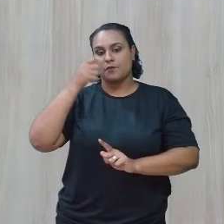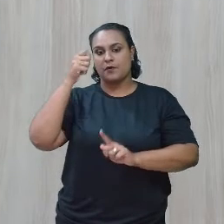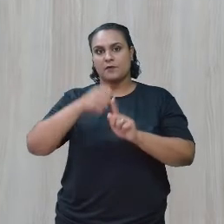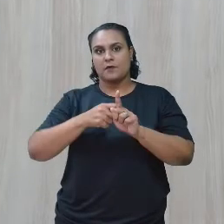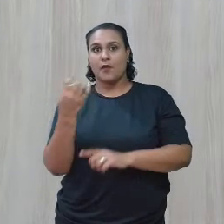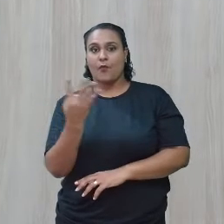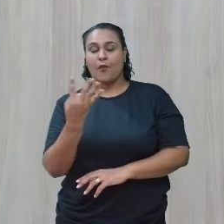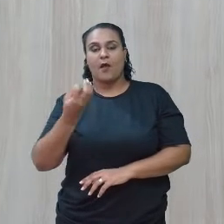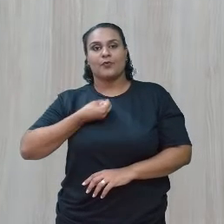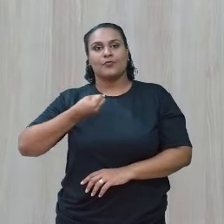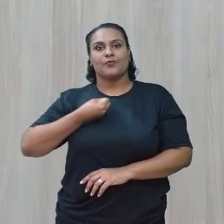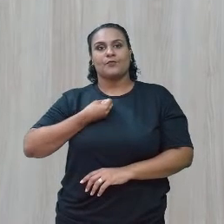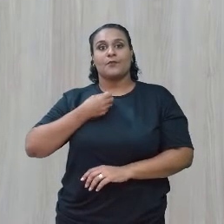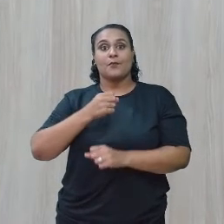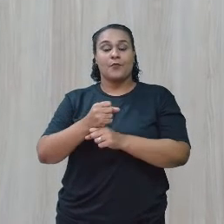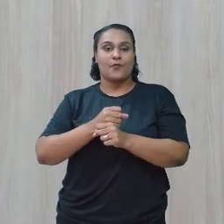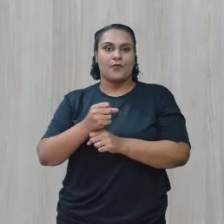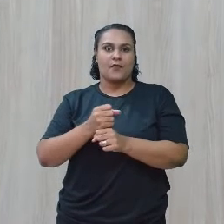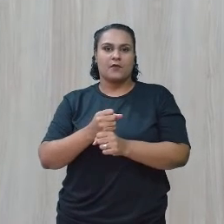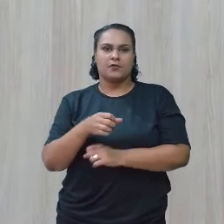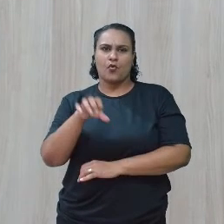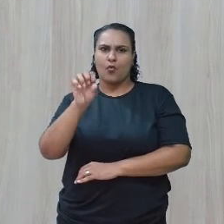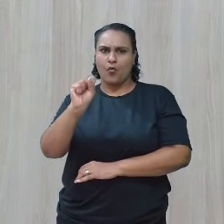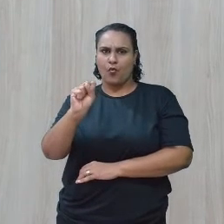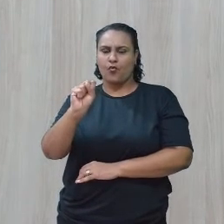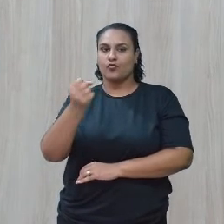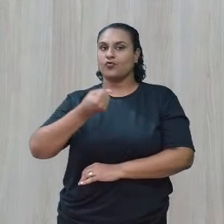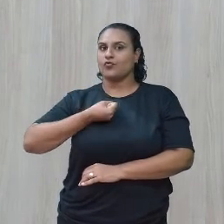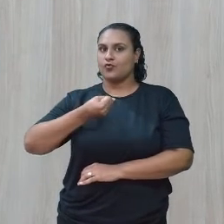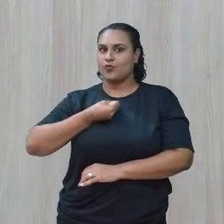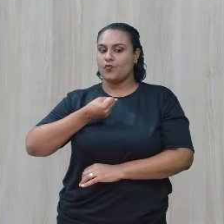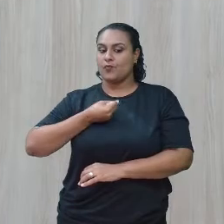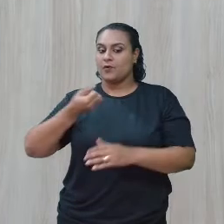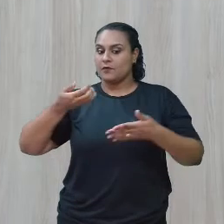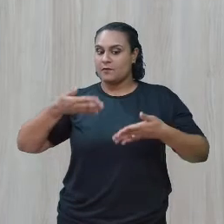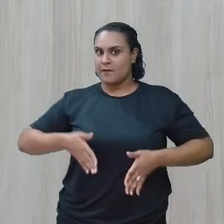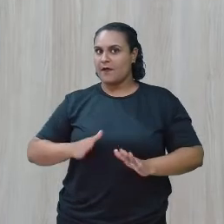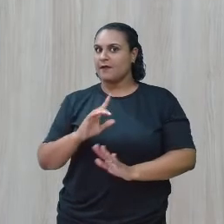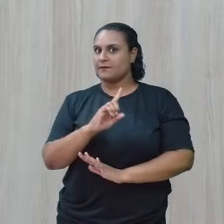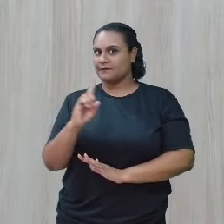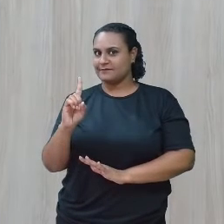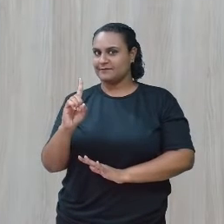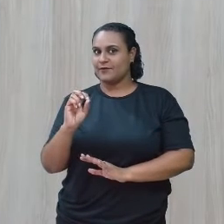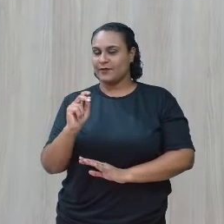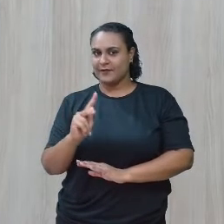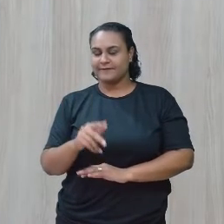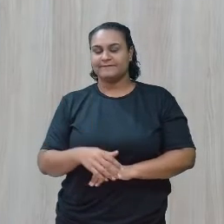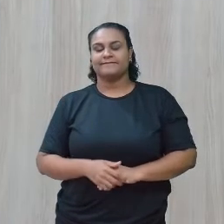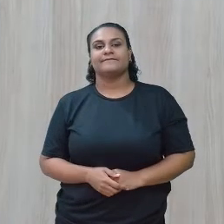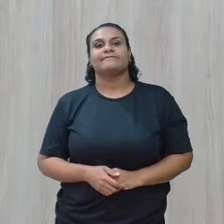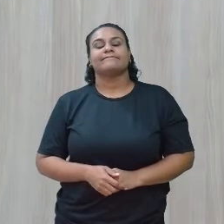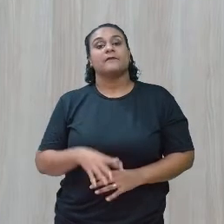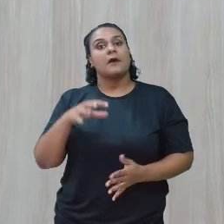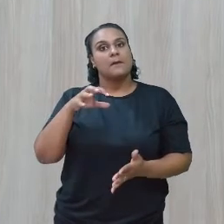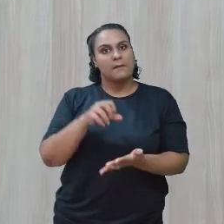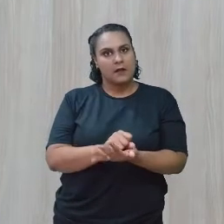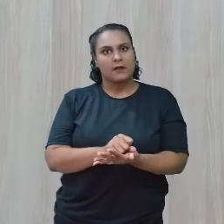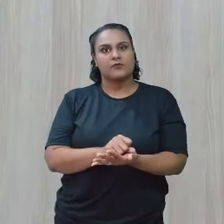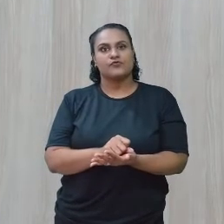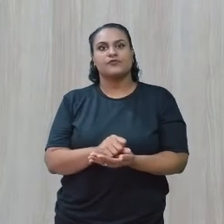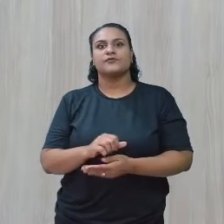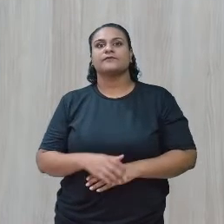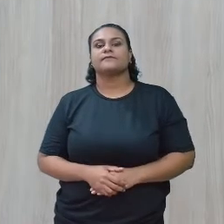são 8 dígitos para o seu nascimento, a data do seu nascimento, tá certo? Então baixa lá